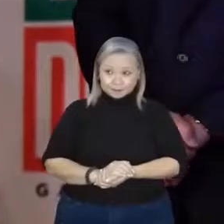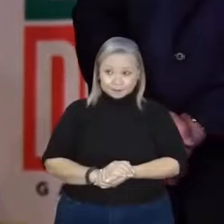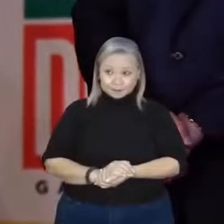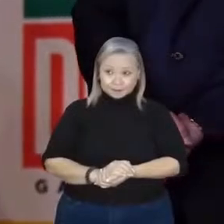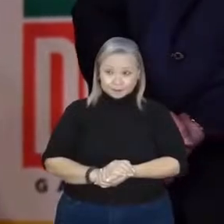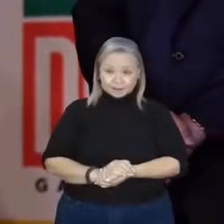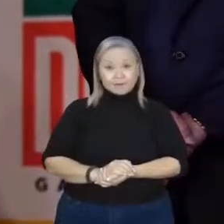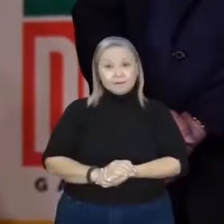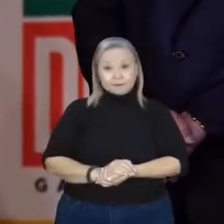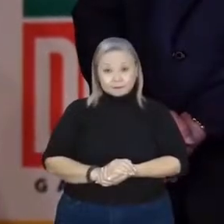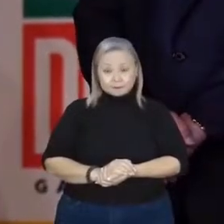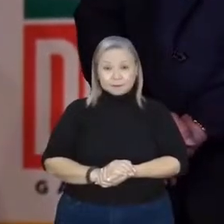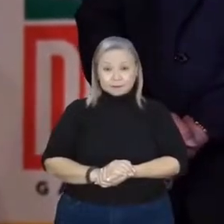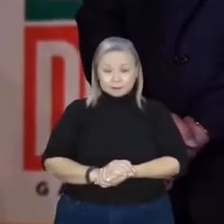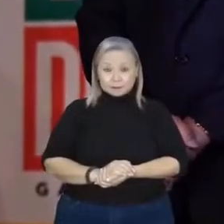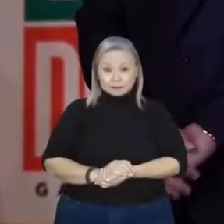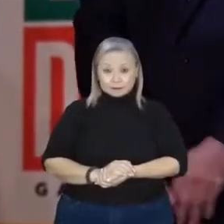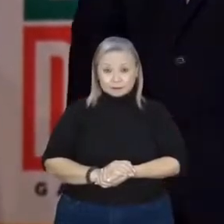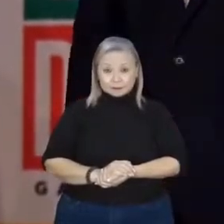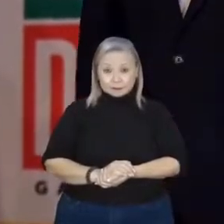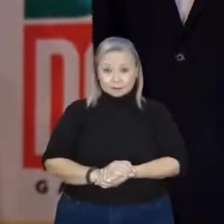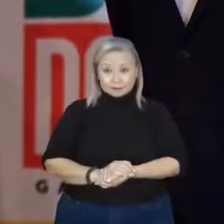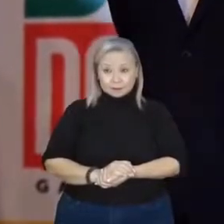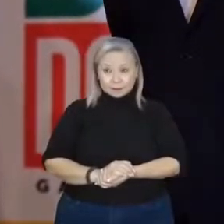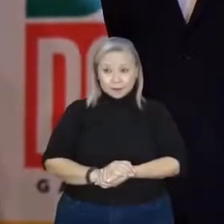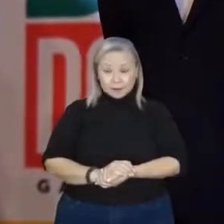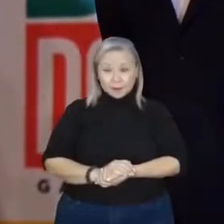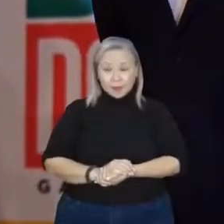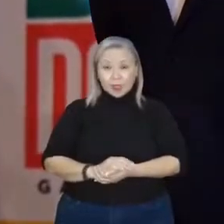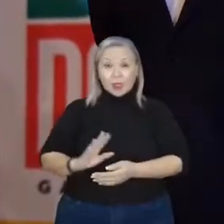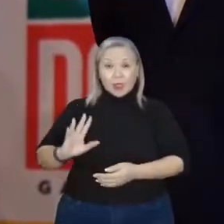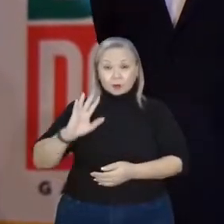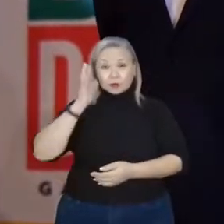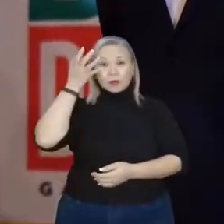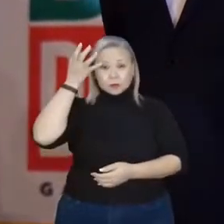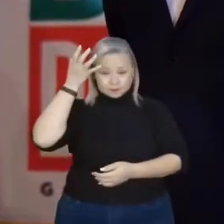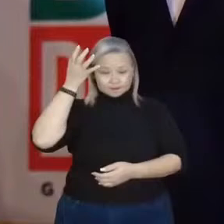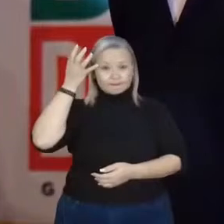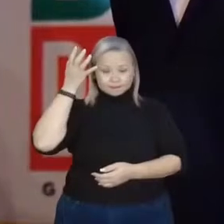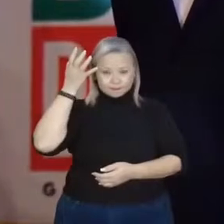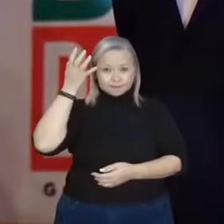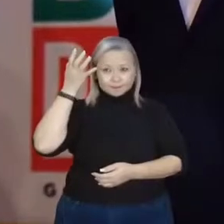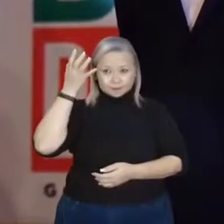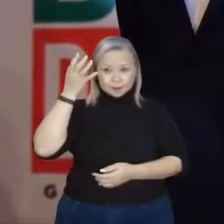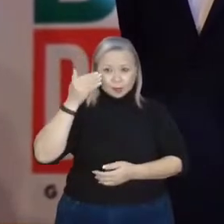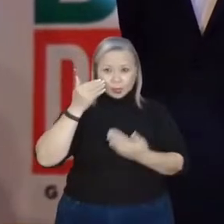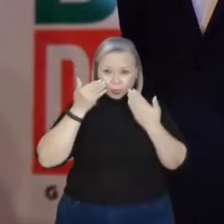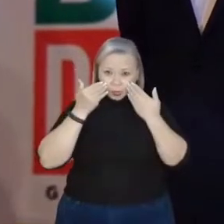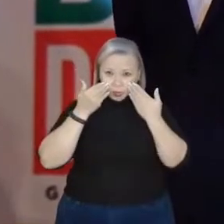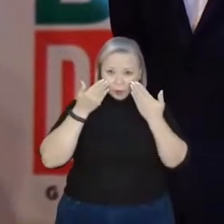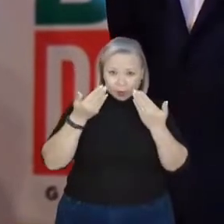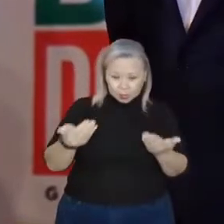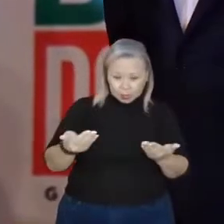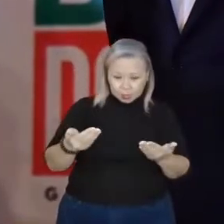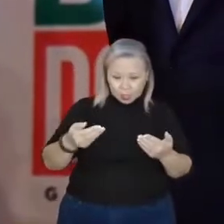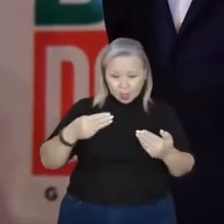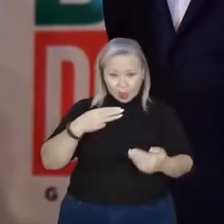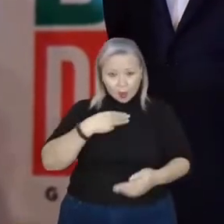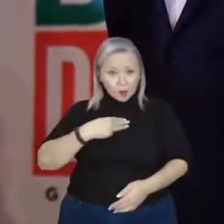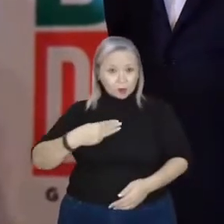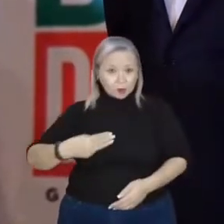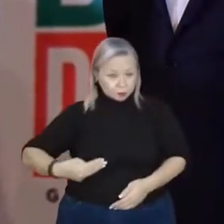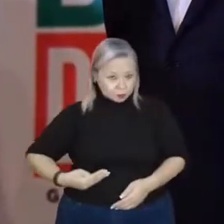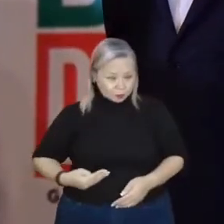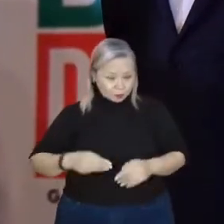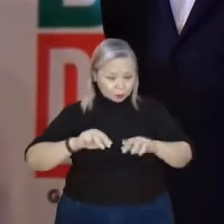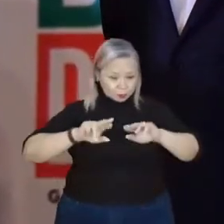Bem, eu tomei a decisão de apresentar alguns ministros